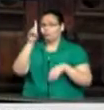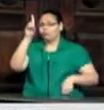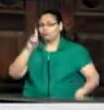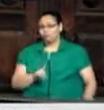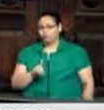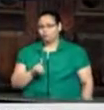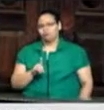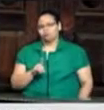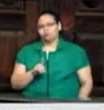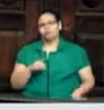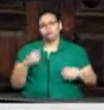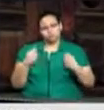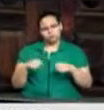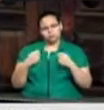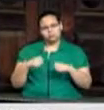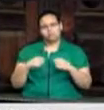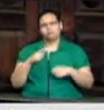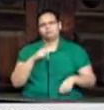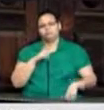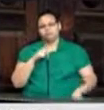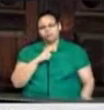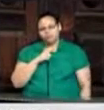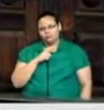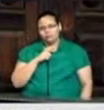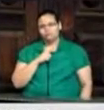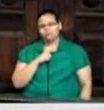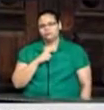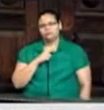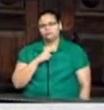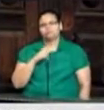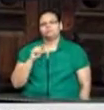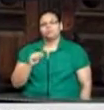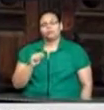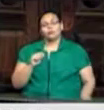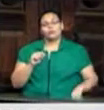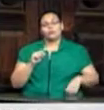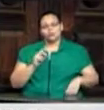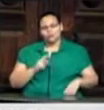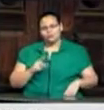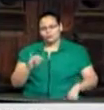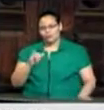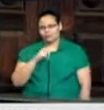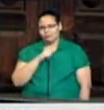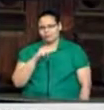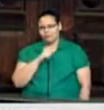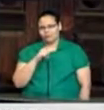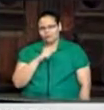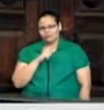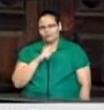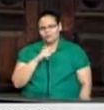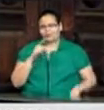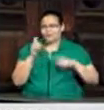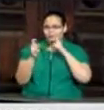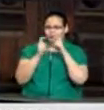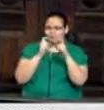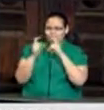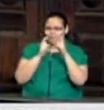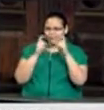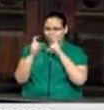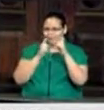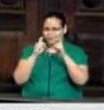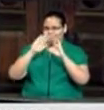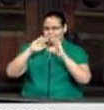direitos que deveria ter sido realizada, uma vez que se há um debate